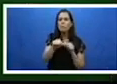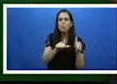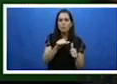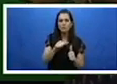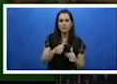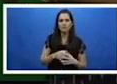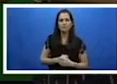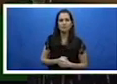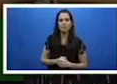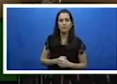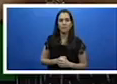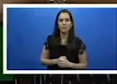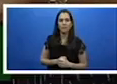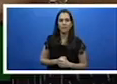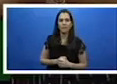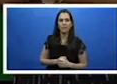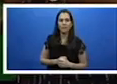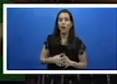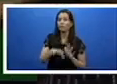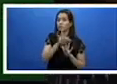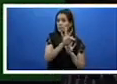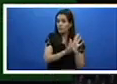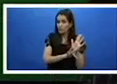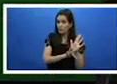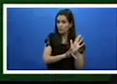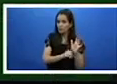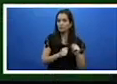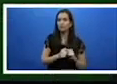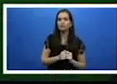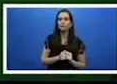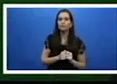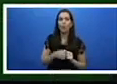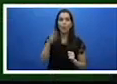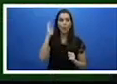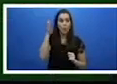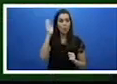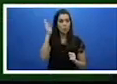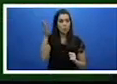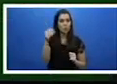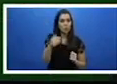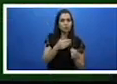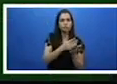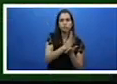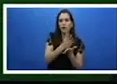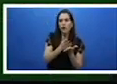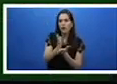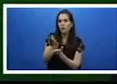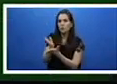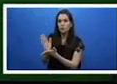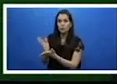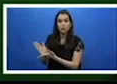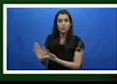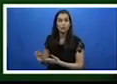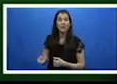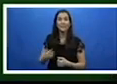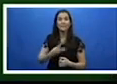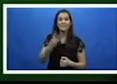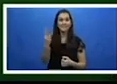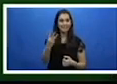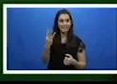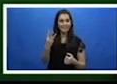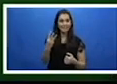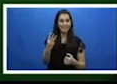o exemplo. Texto original. O burro partiu o bolo todo entre 3